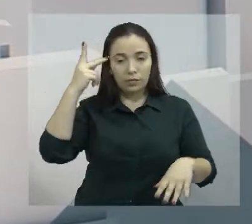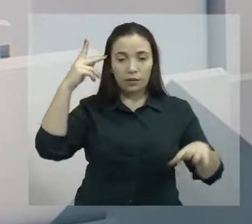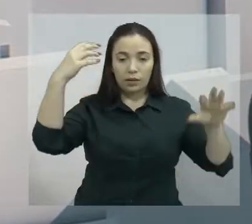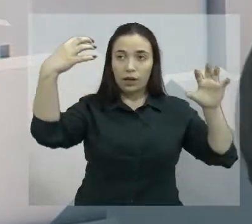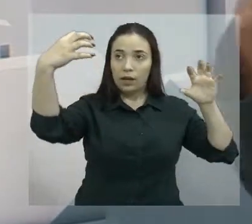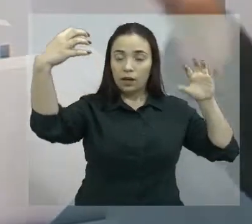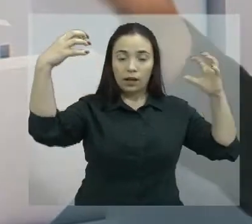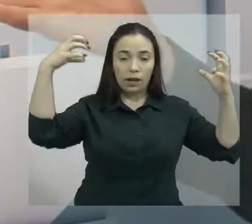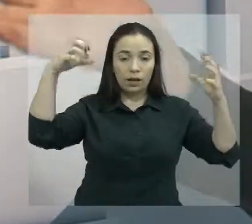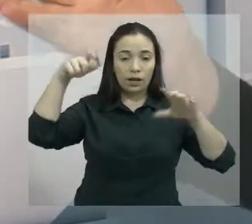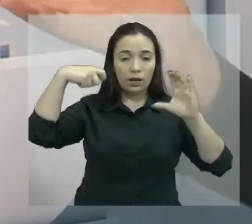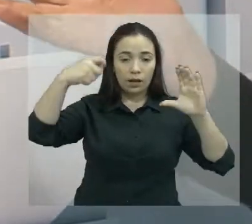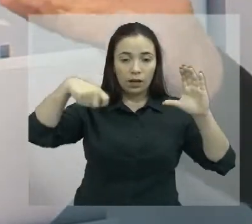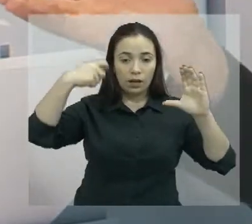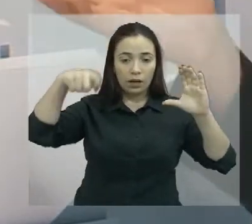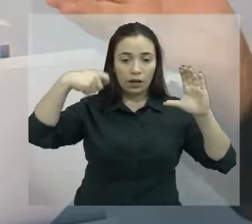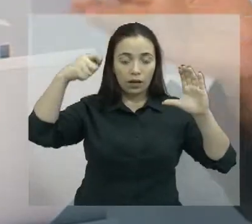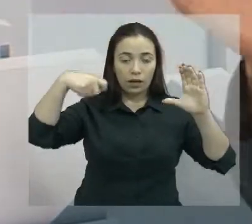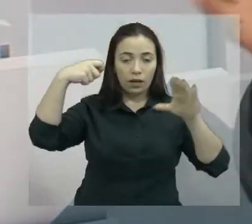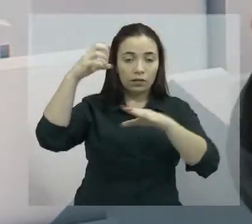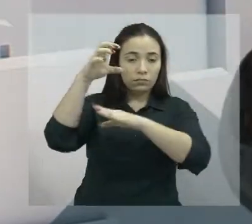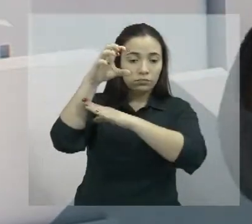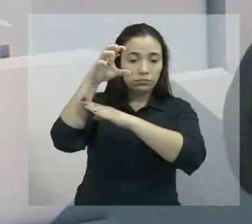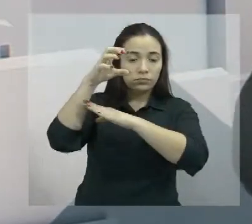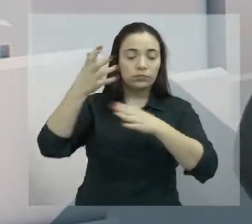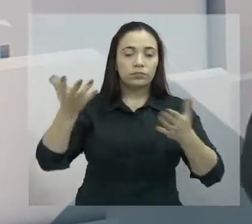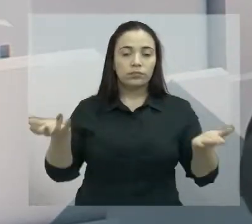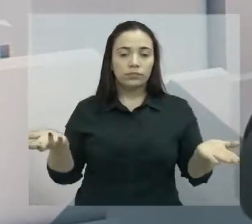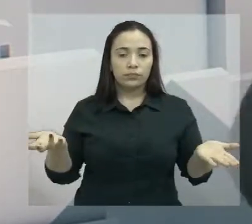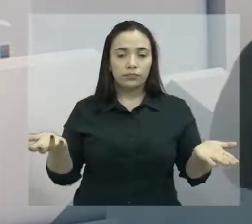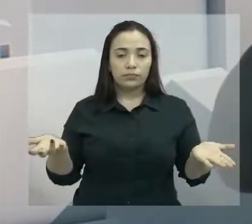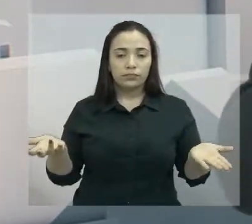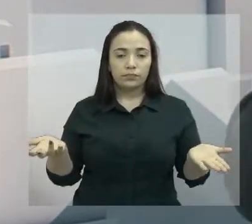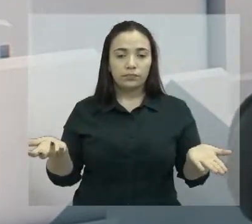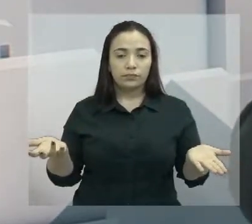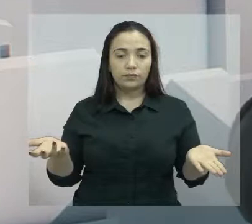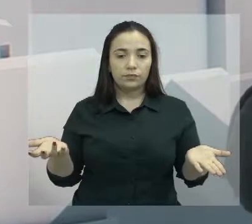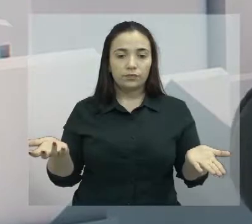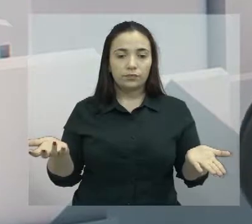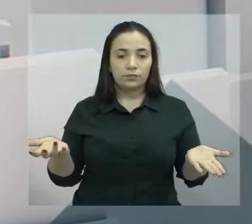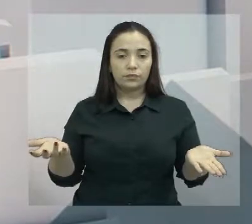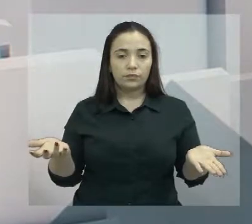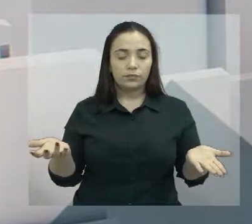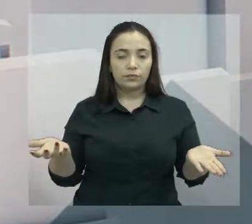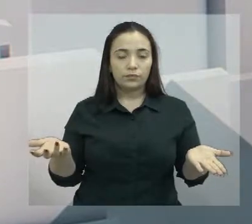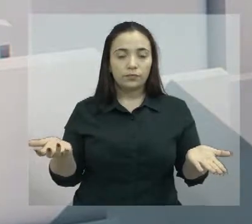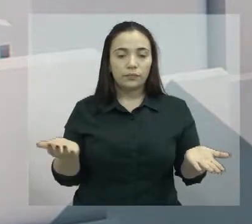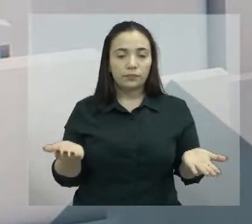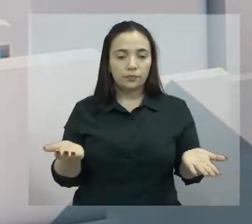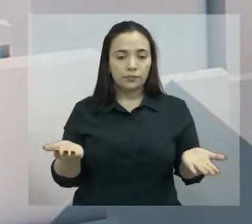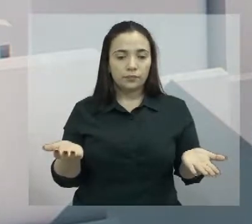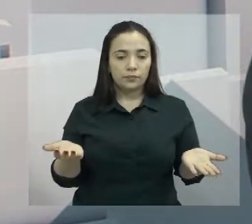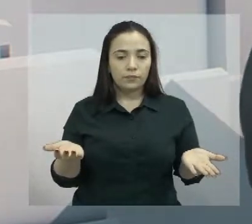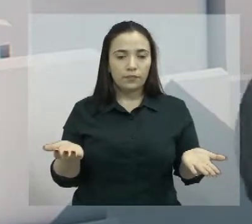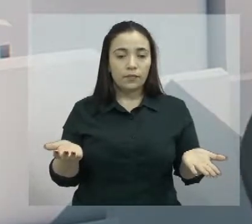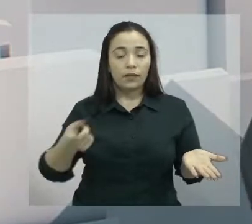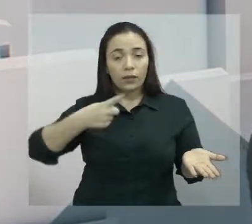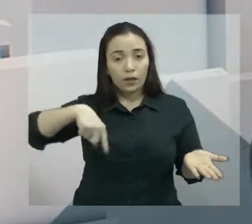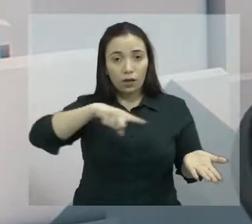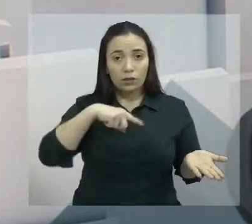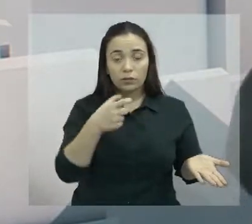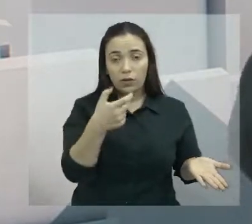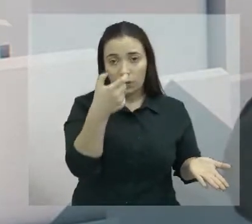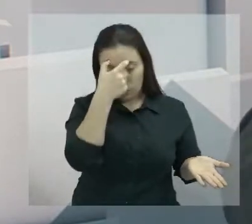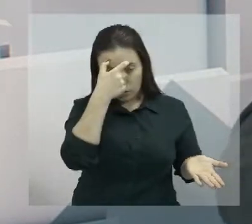a câmera não flagre mais de situação. Quer dizer, a partir do momento que nós, né, nos conscientizarmos